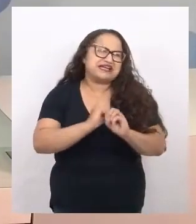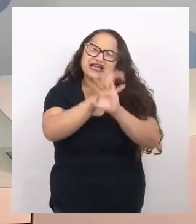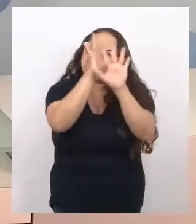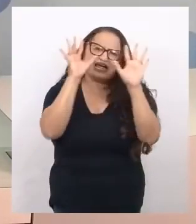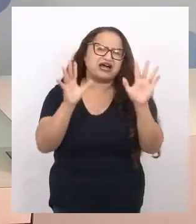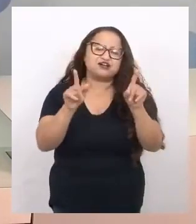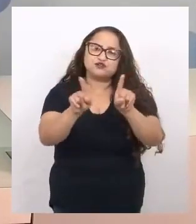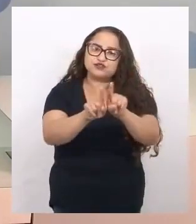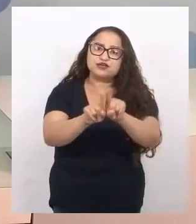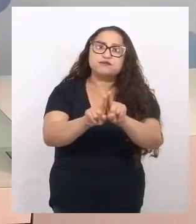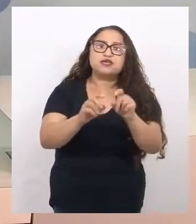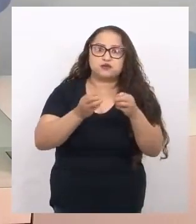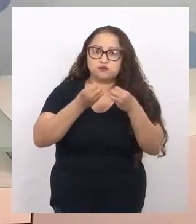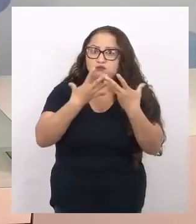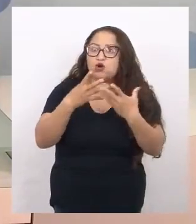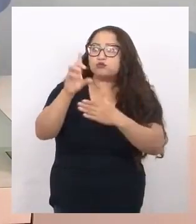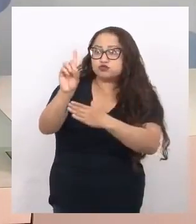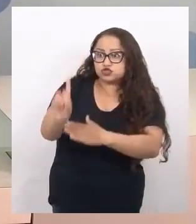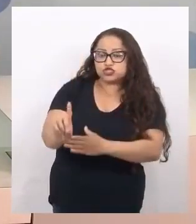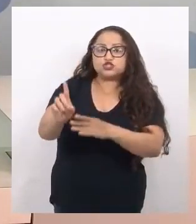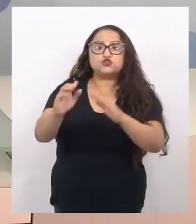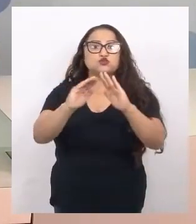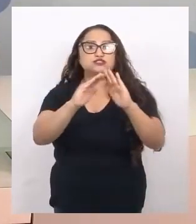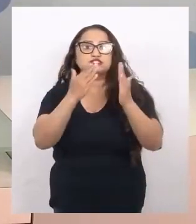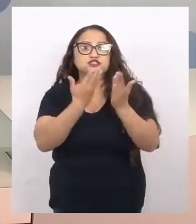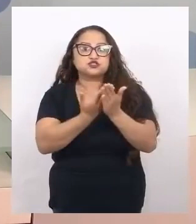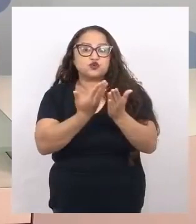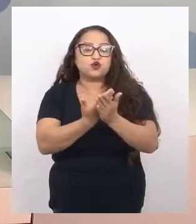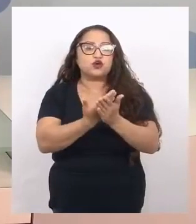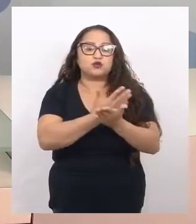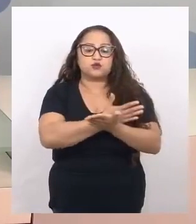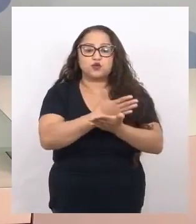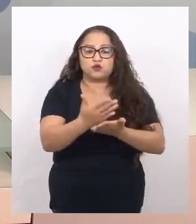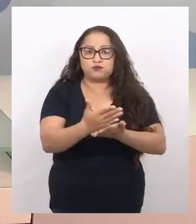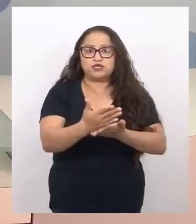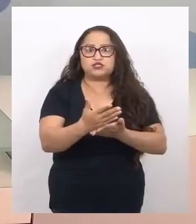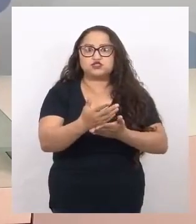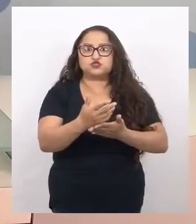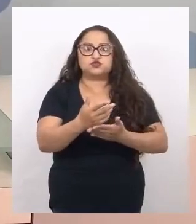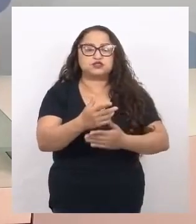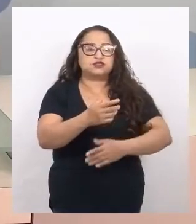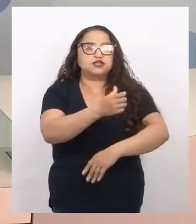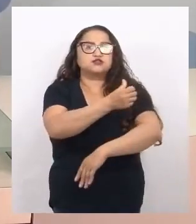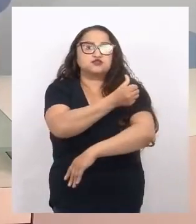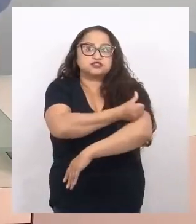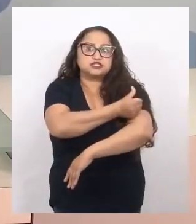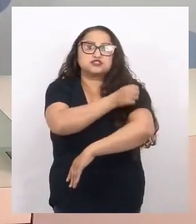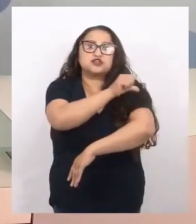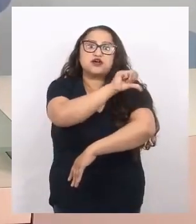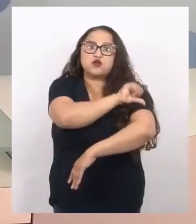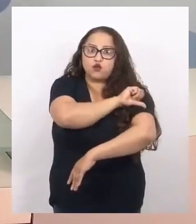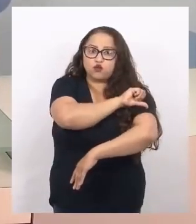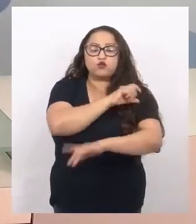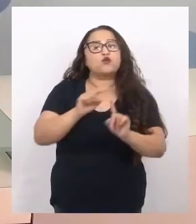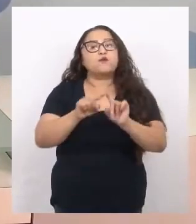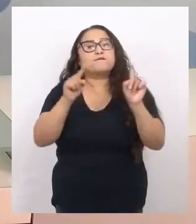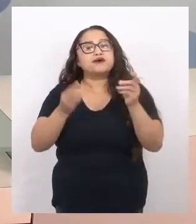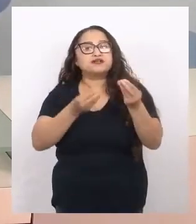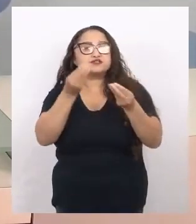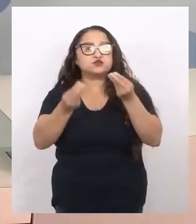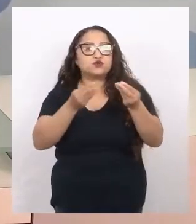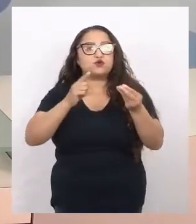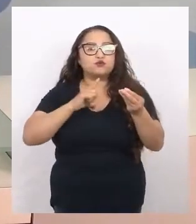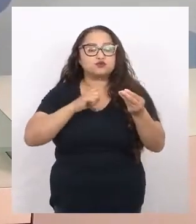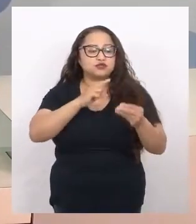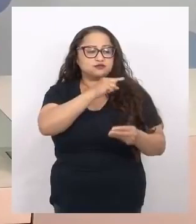para os diretores e para as escolas que têm anos iniciais e anos finais no ensino fundamental, mas como o ensino médio tem suas particularidades, de